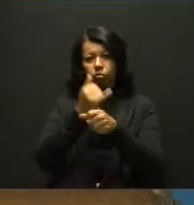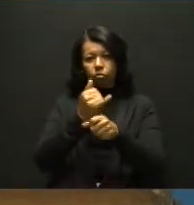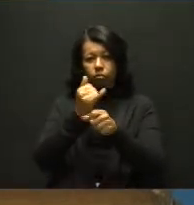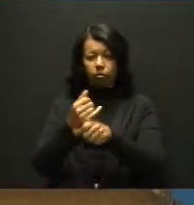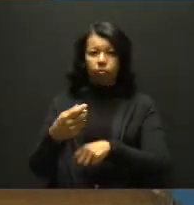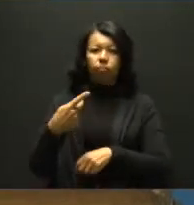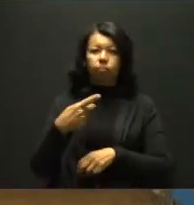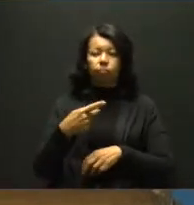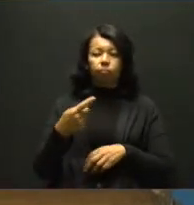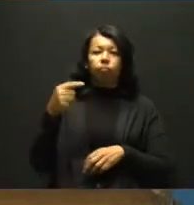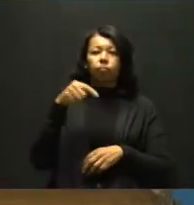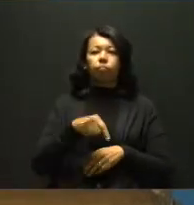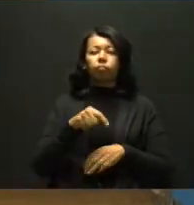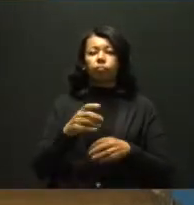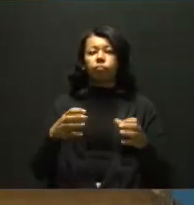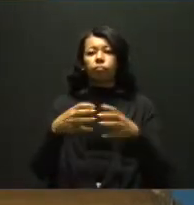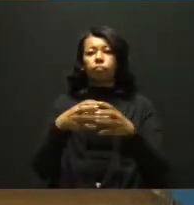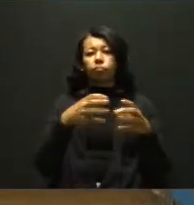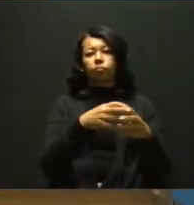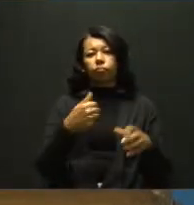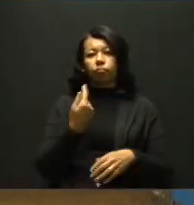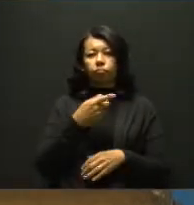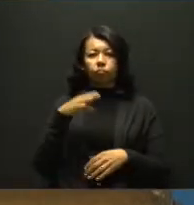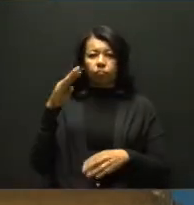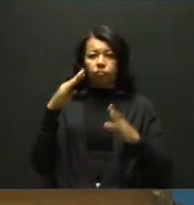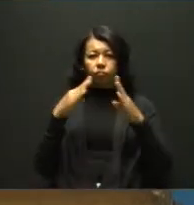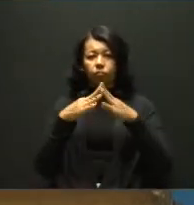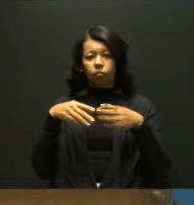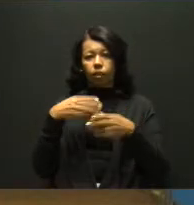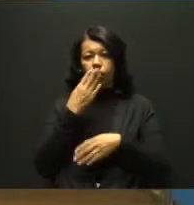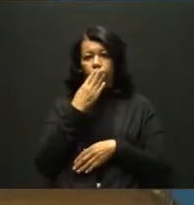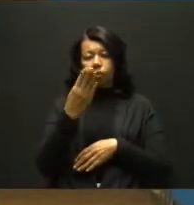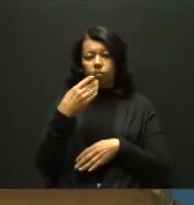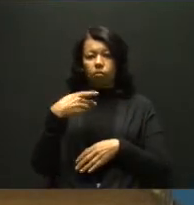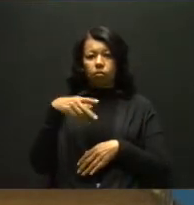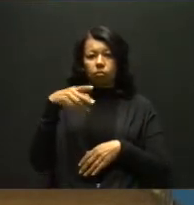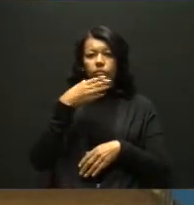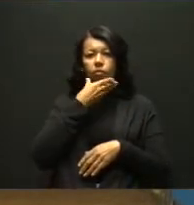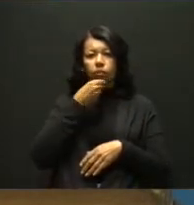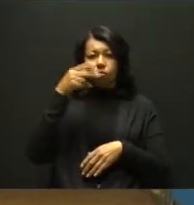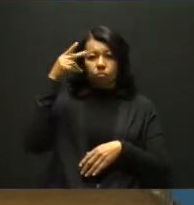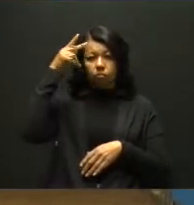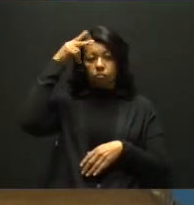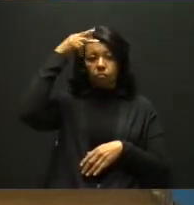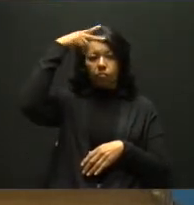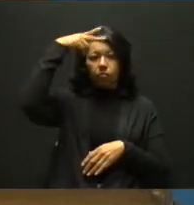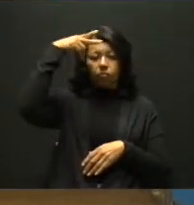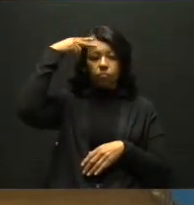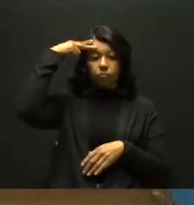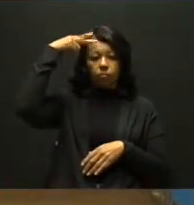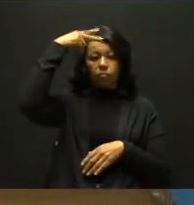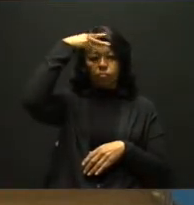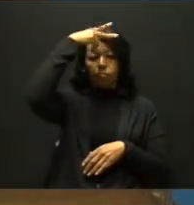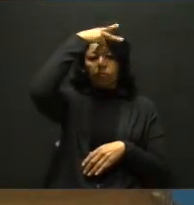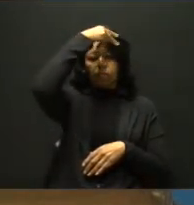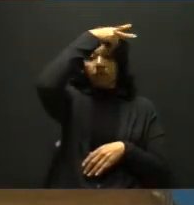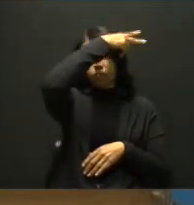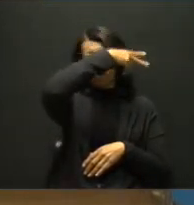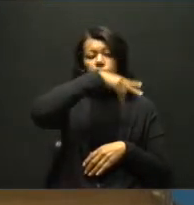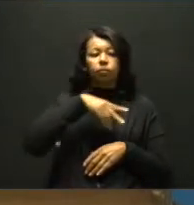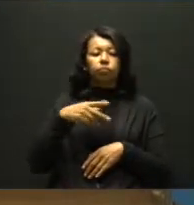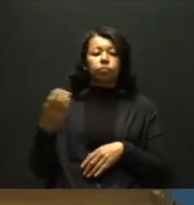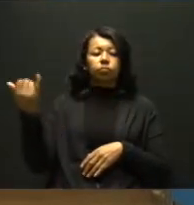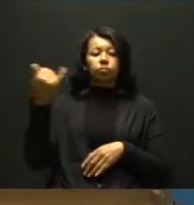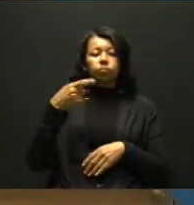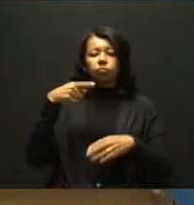da partida da nossa casa esse pedido ao prefeito que a celeridade em vir para esta casa na